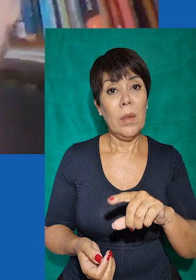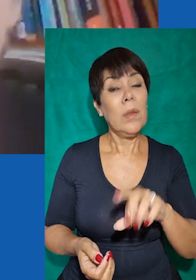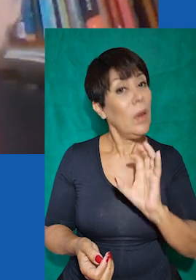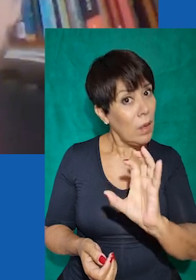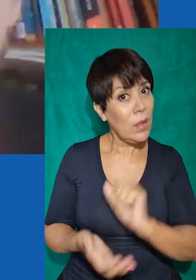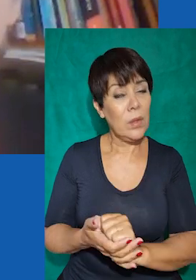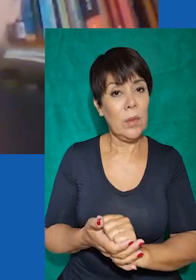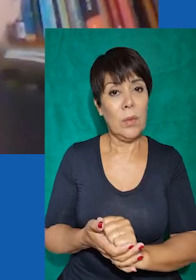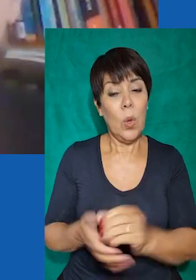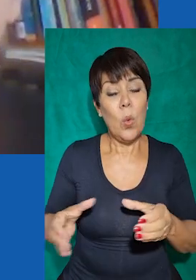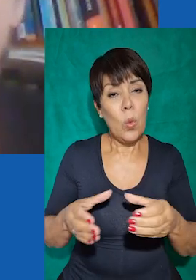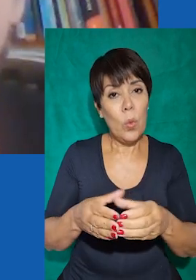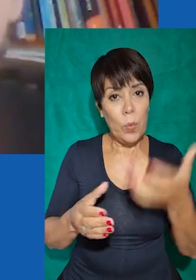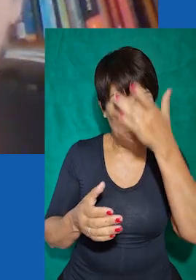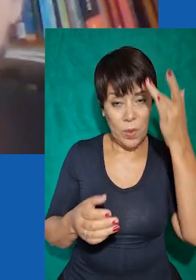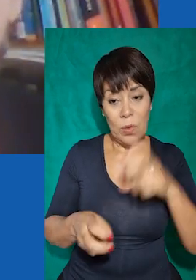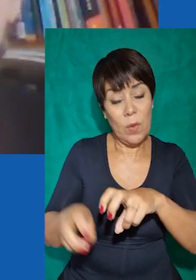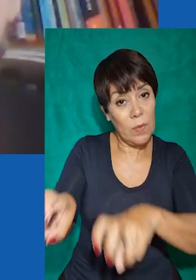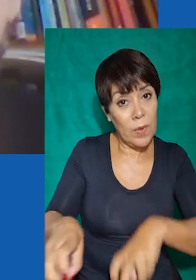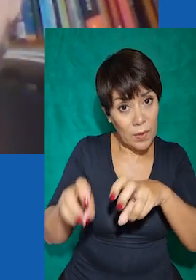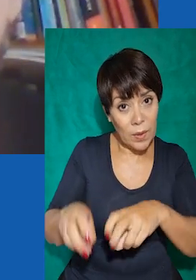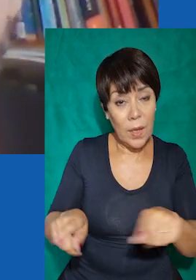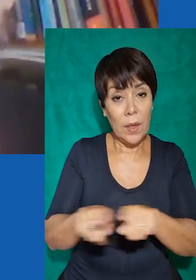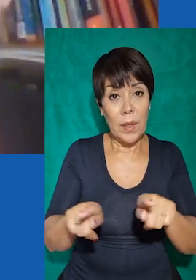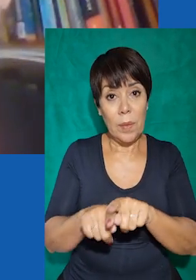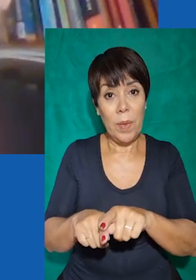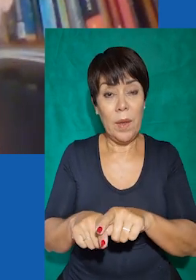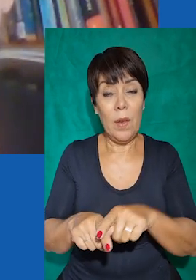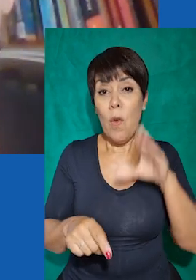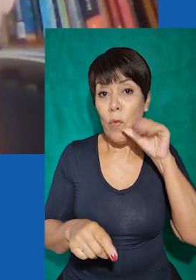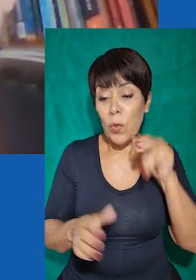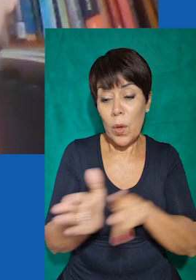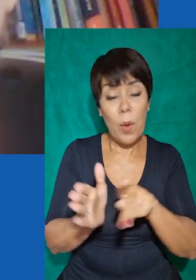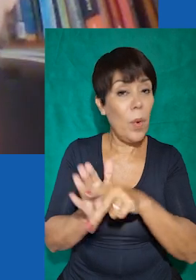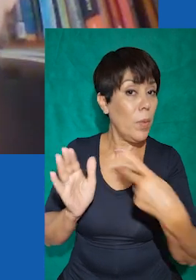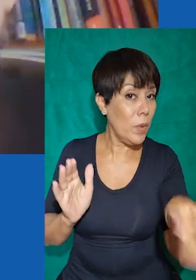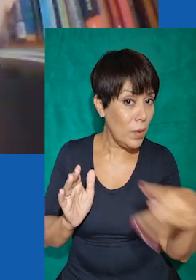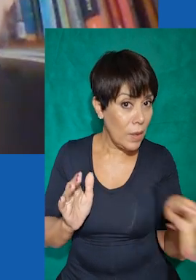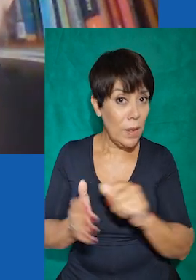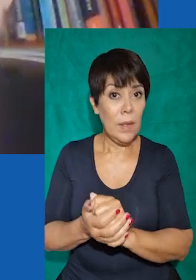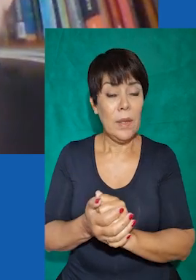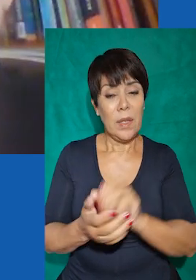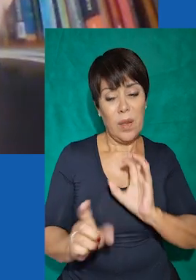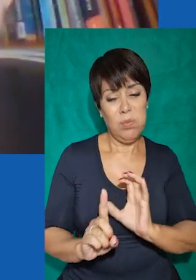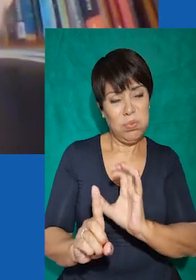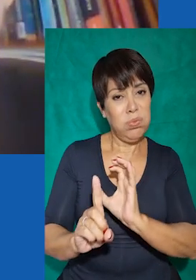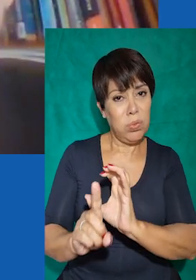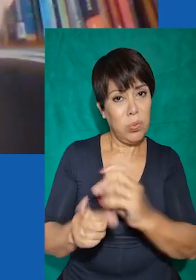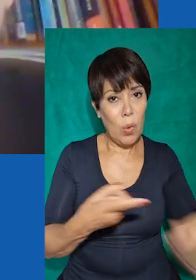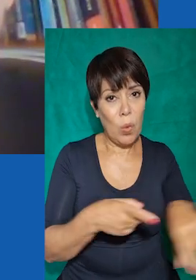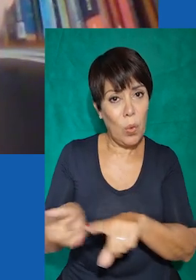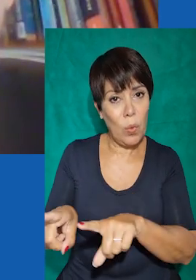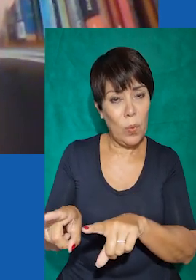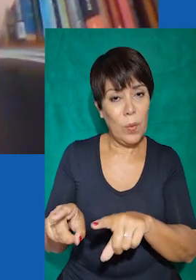Foram fazendeiros e seus jagunços, né? no fundo, que fizeram